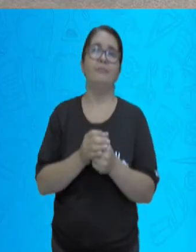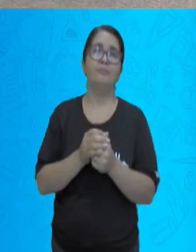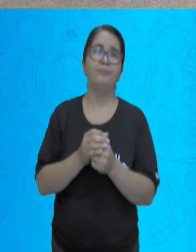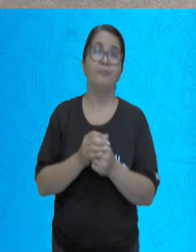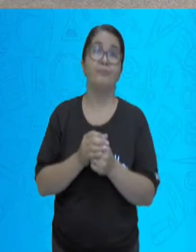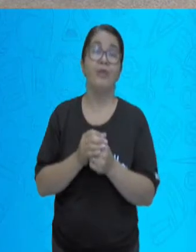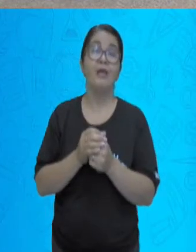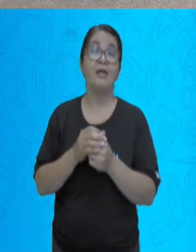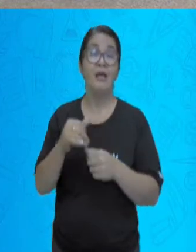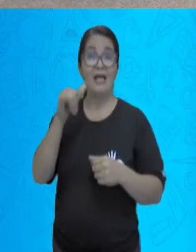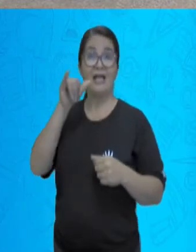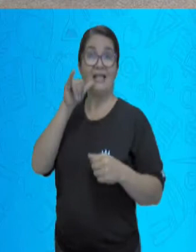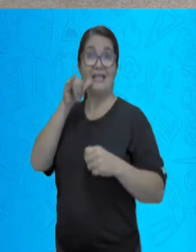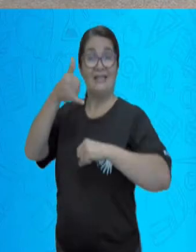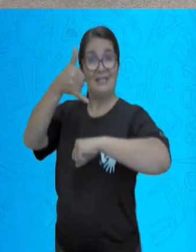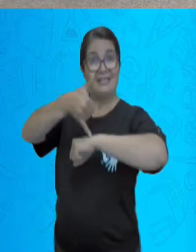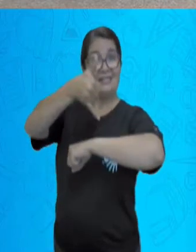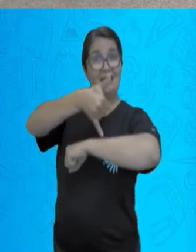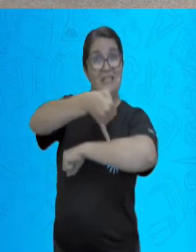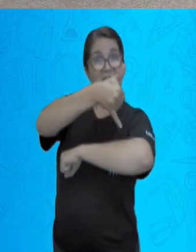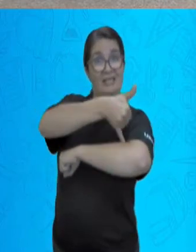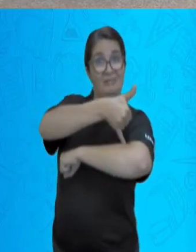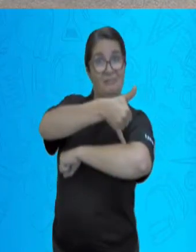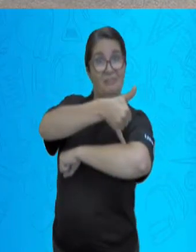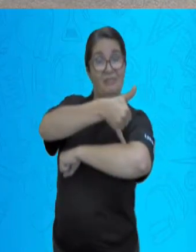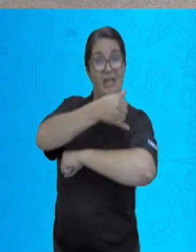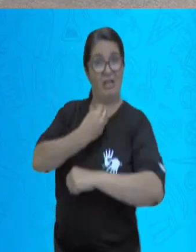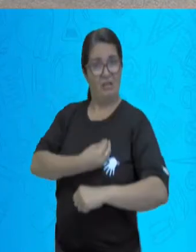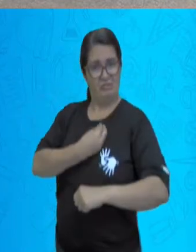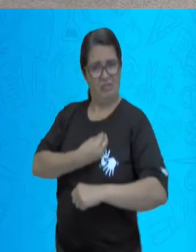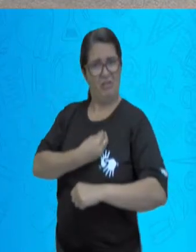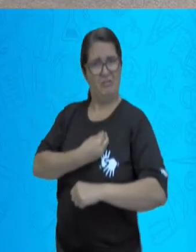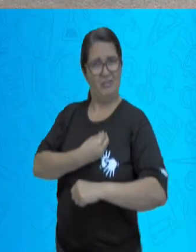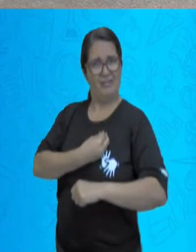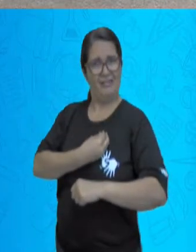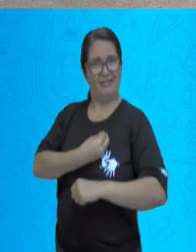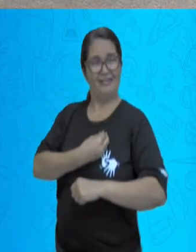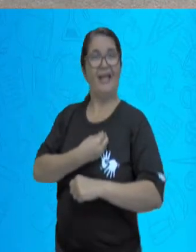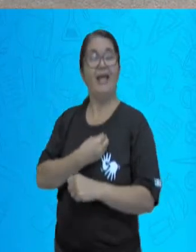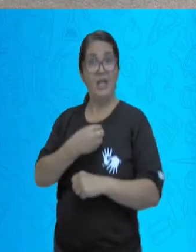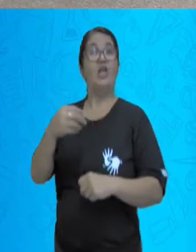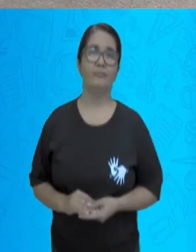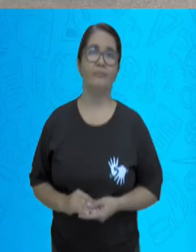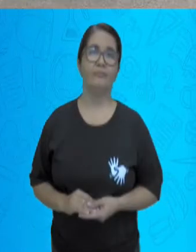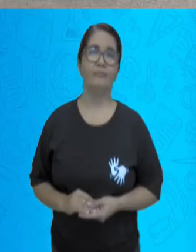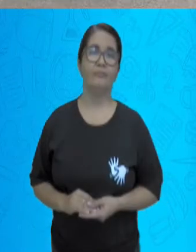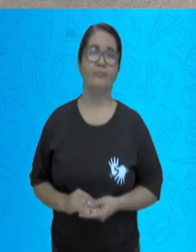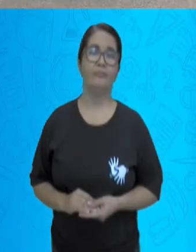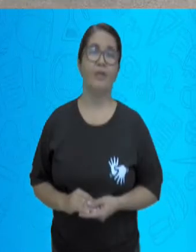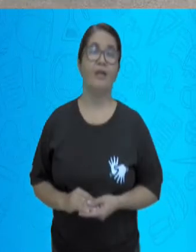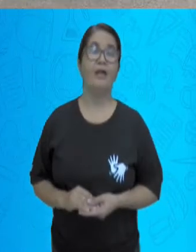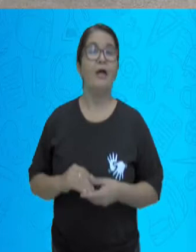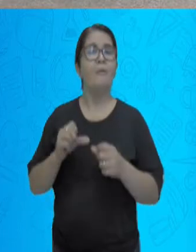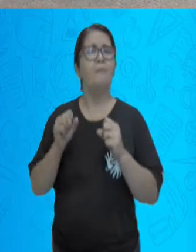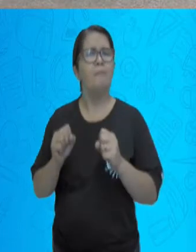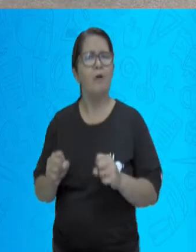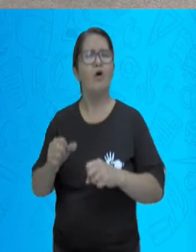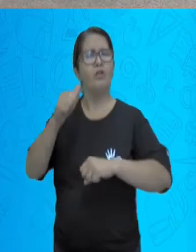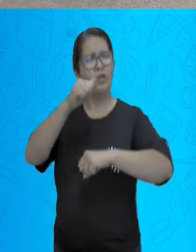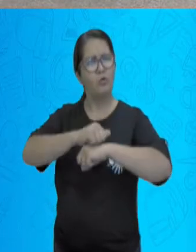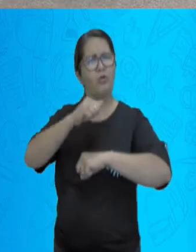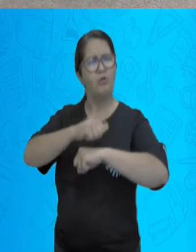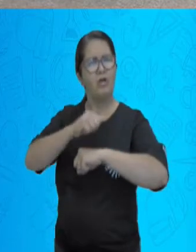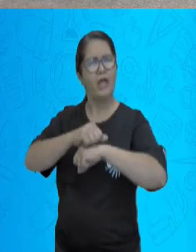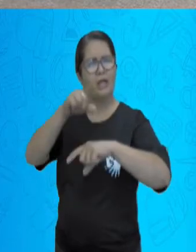o Saci. O Saci existe na nossa imaginação, não é mesmo? Podem ser concretos porque